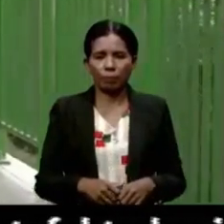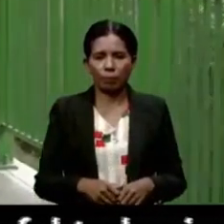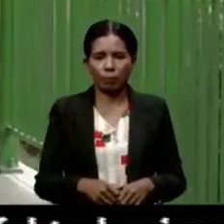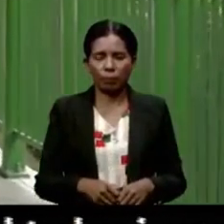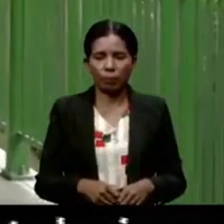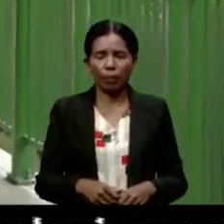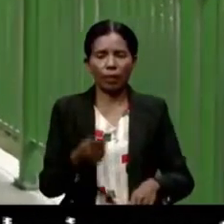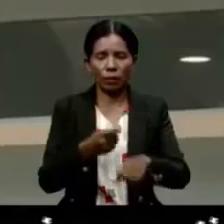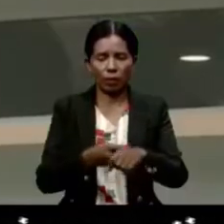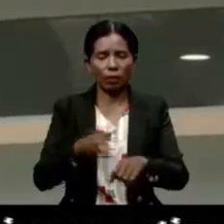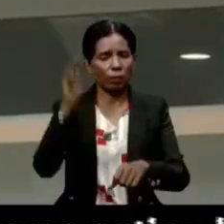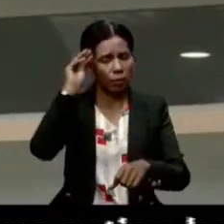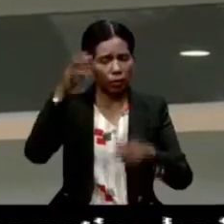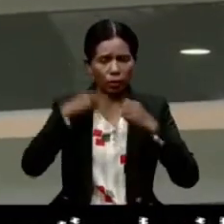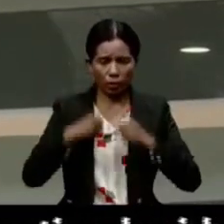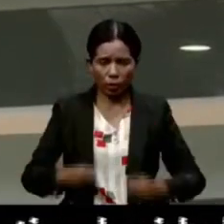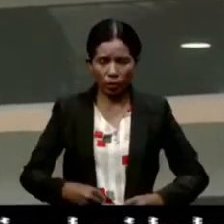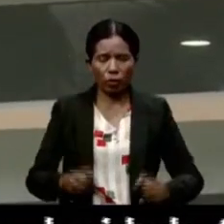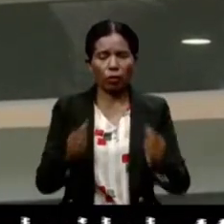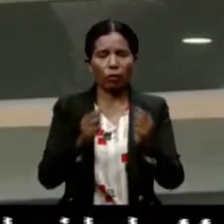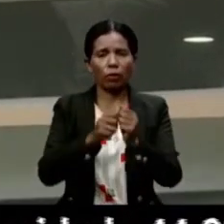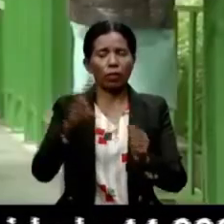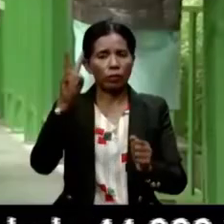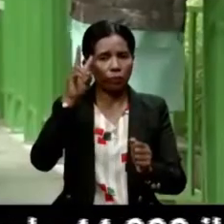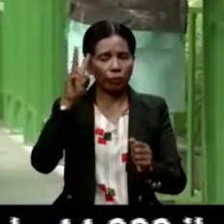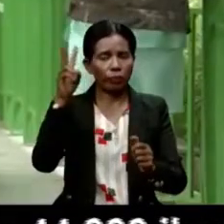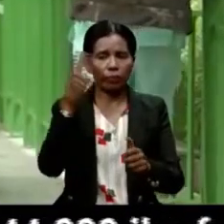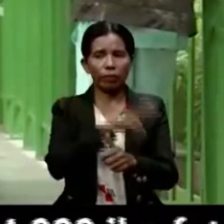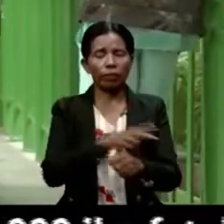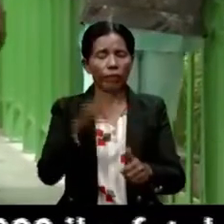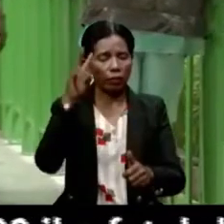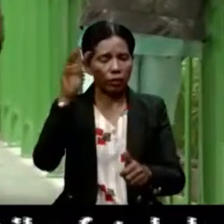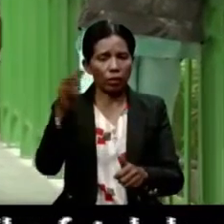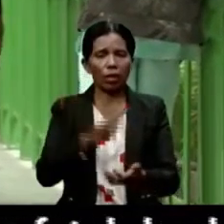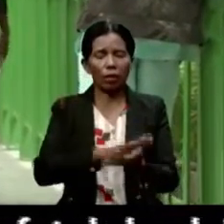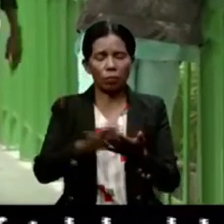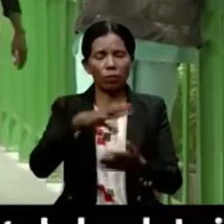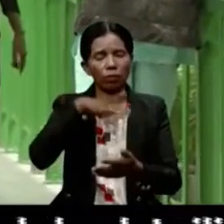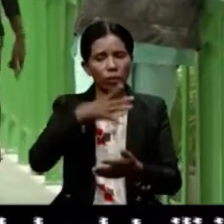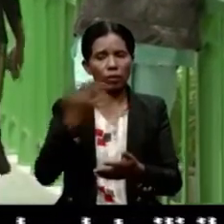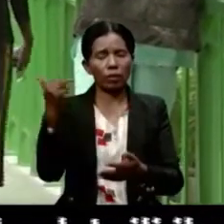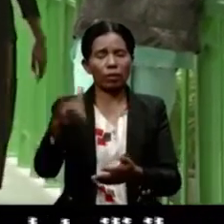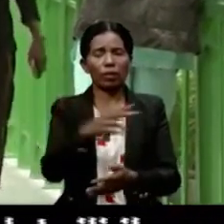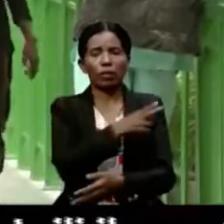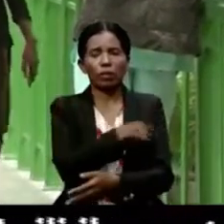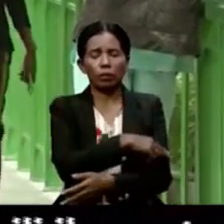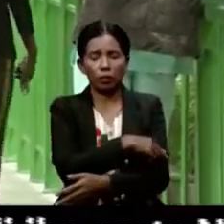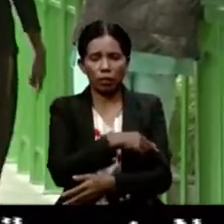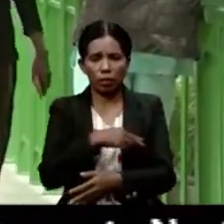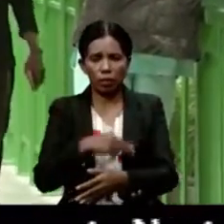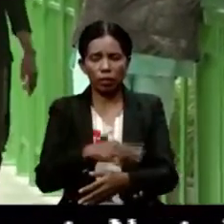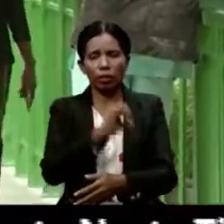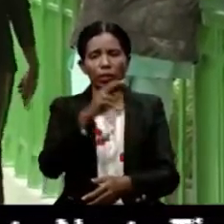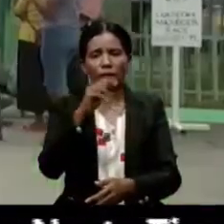Gurumali, tempo ona ba ministra da Saúde, honi vice né, em rua, ato amos fer sira e Hospital Nacional Guido Valadares no